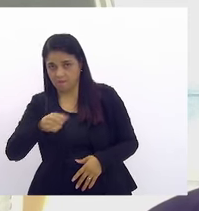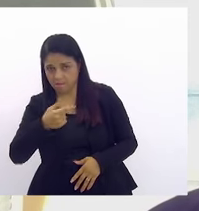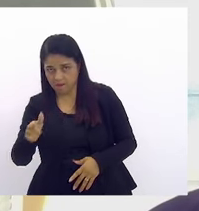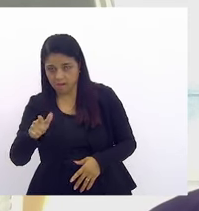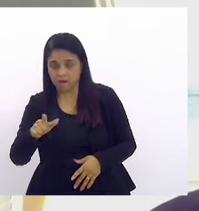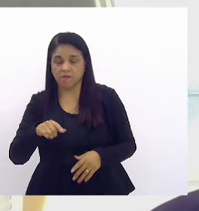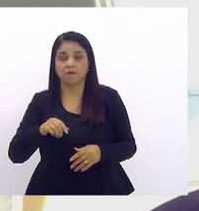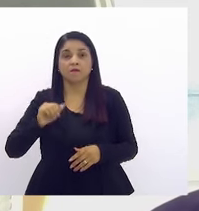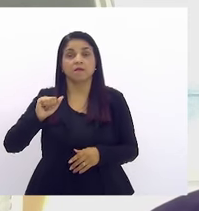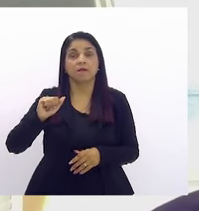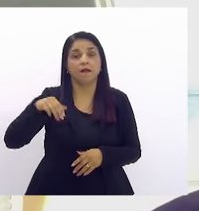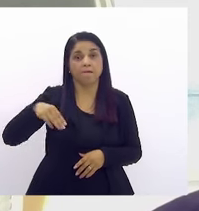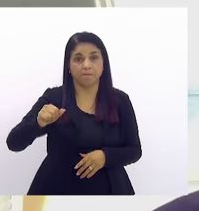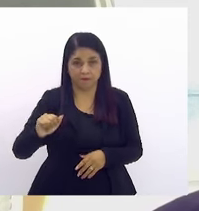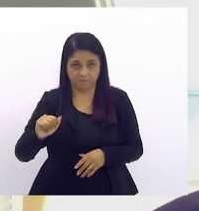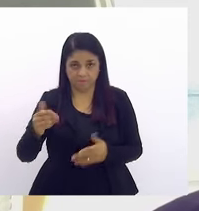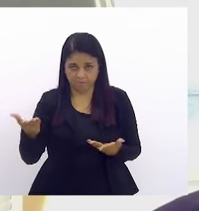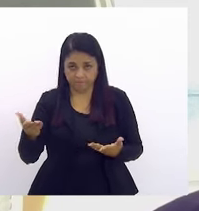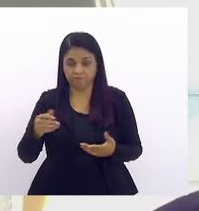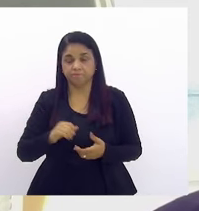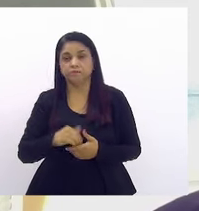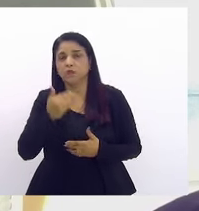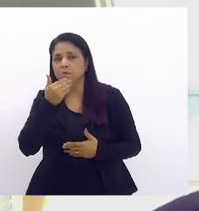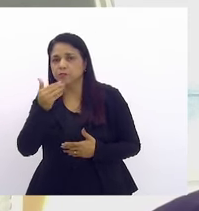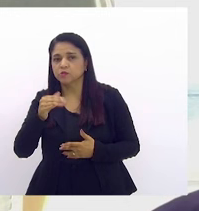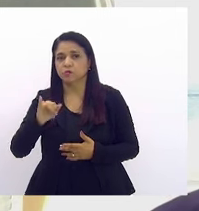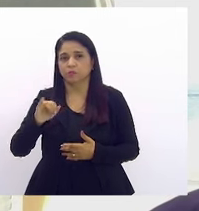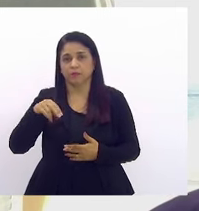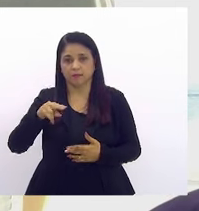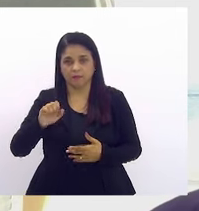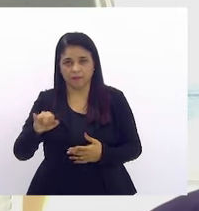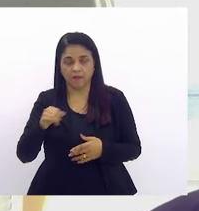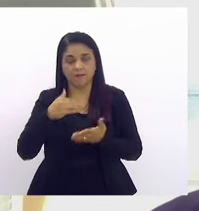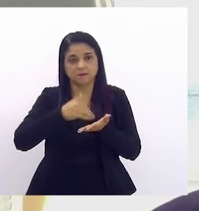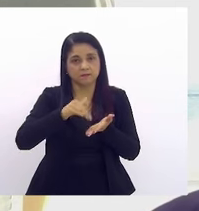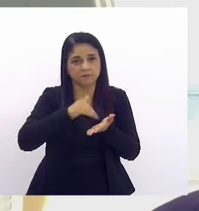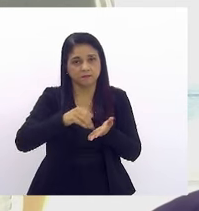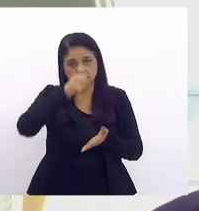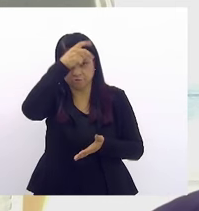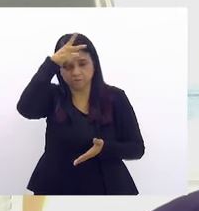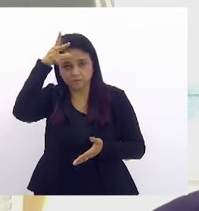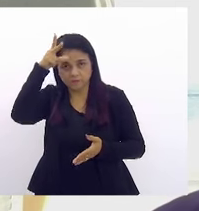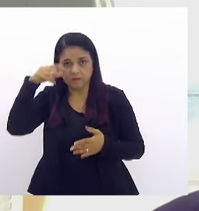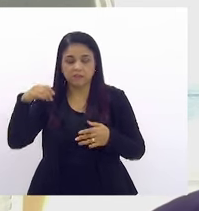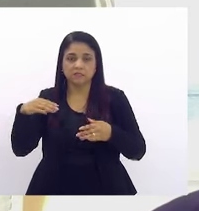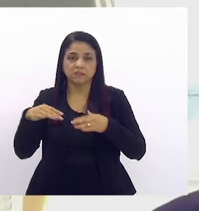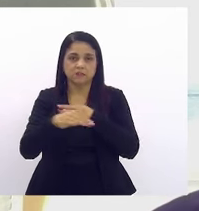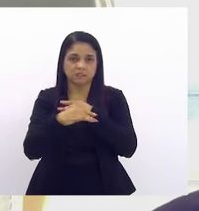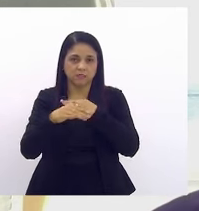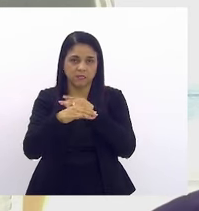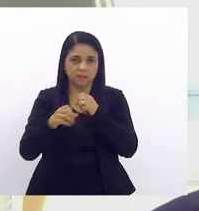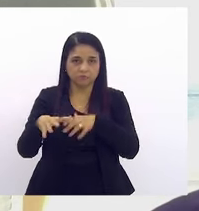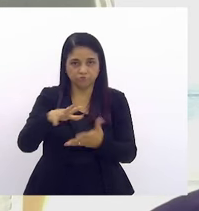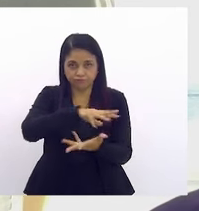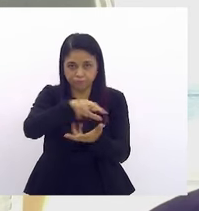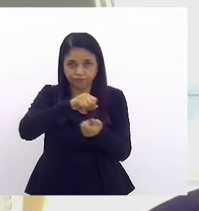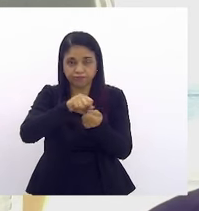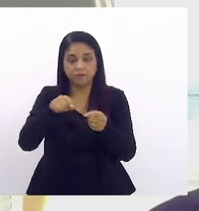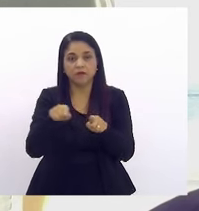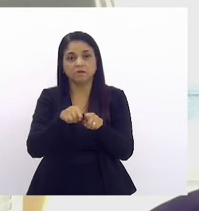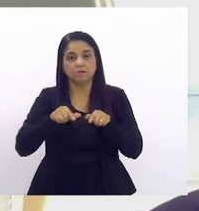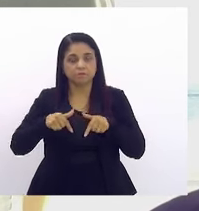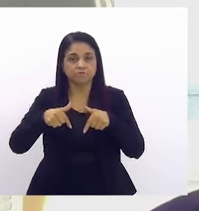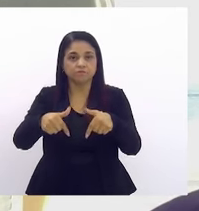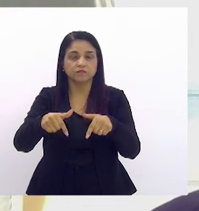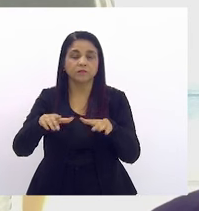A gente também pediu ao INEA, Secretaria Municipal de Cidade Sustentável, as medidas de recuperação ambiental da Lagoa